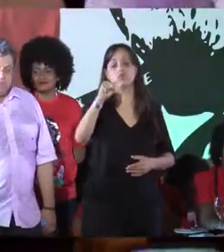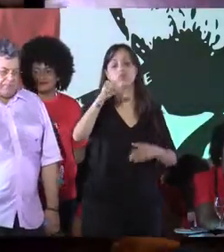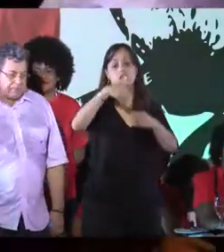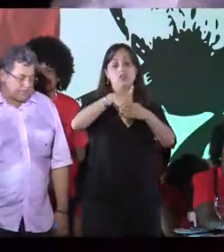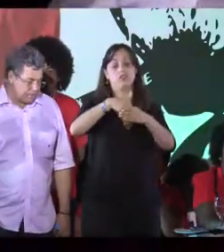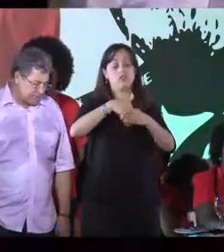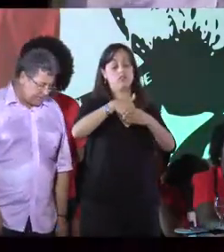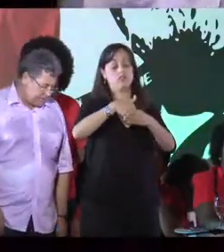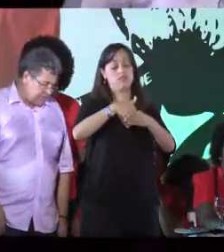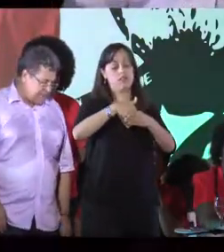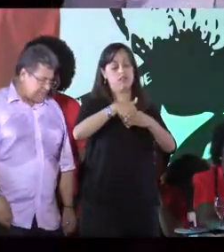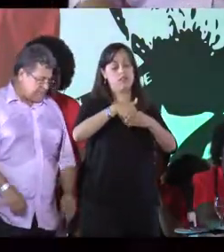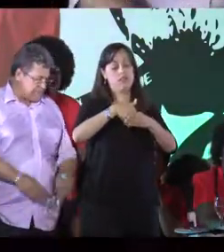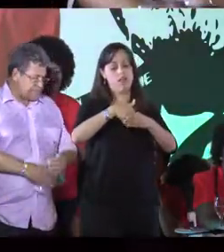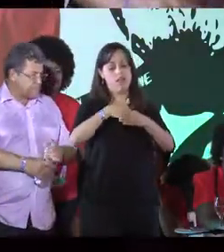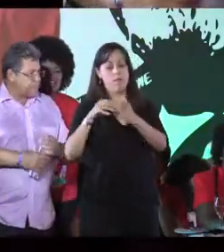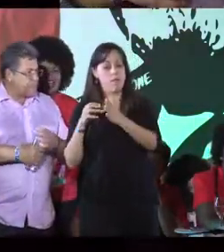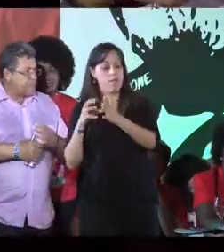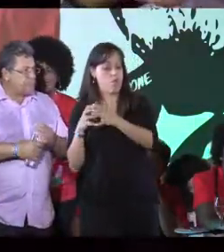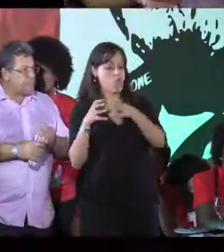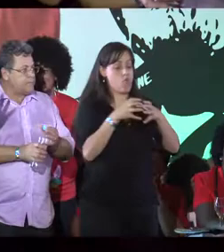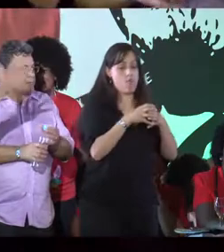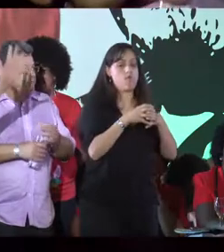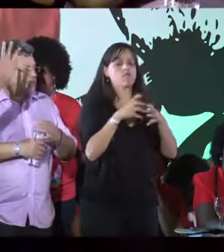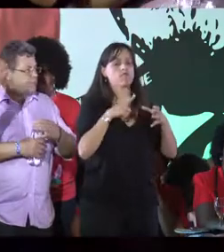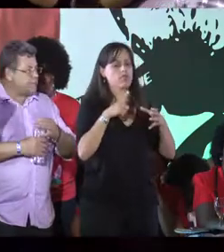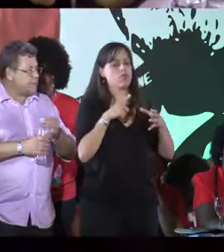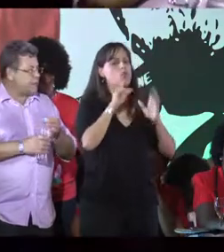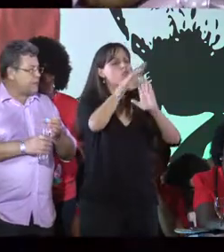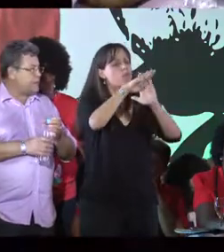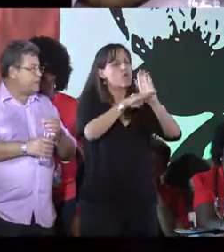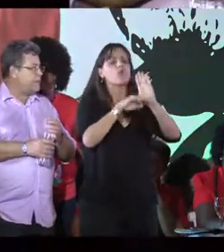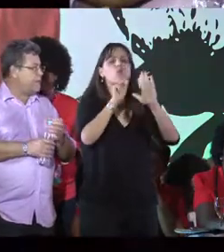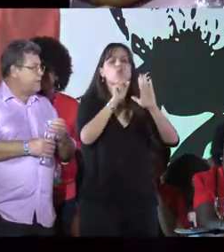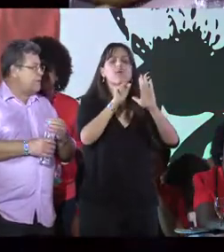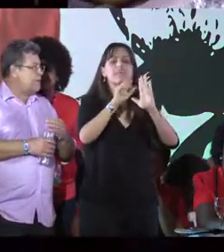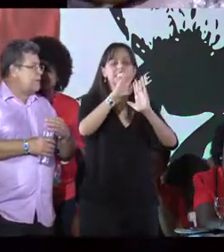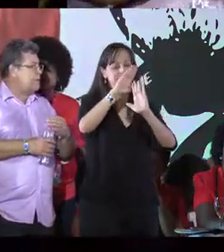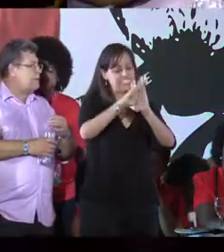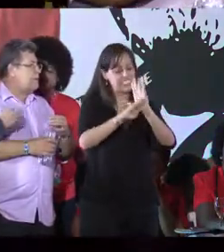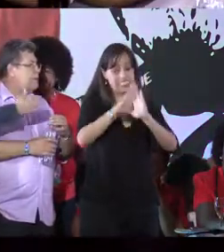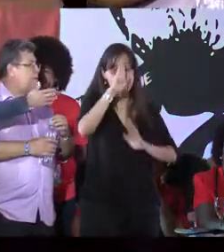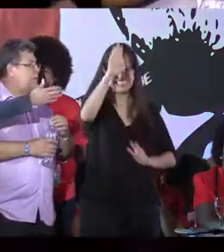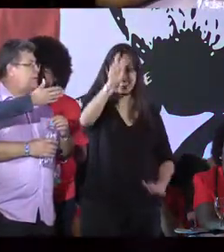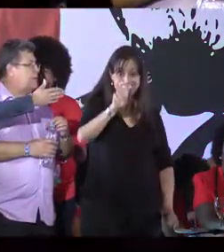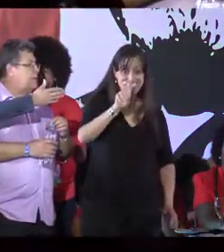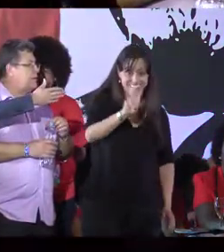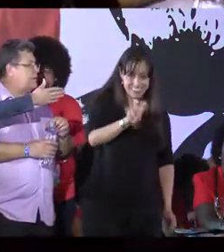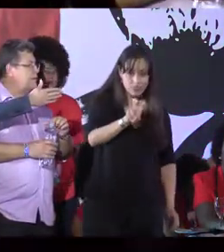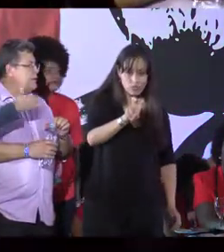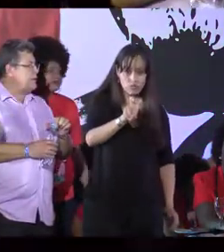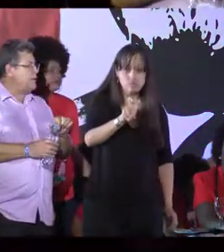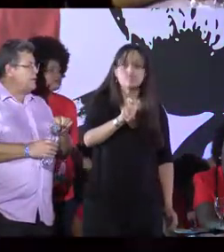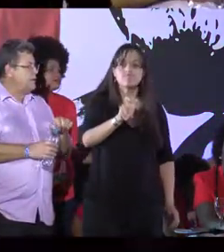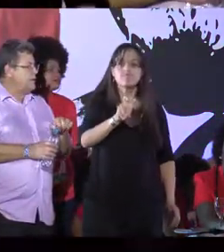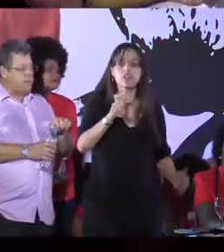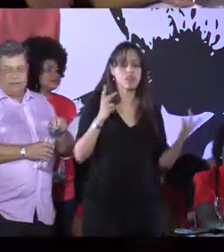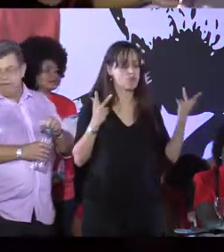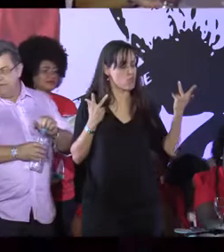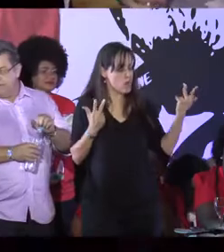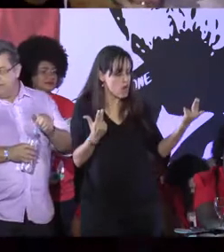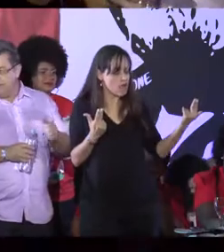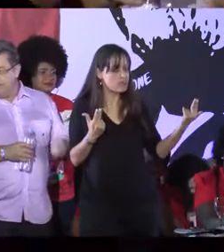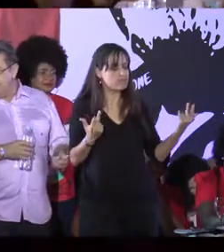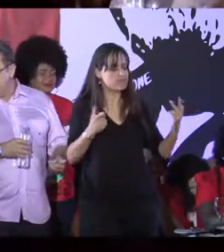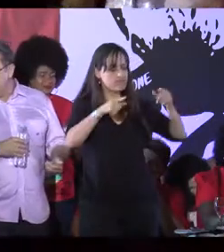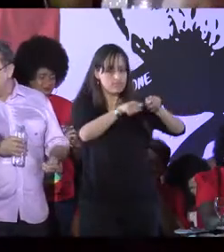comum inédito na esquerda brasileira de 5 fundações que serve como base de convergência, mas nós temos